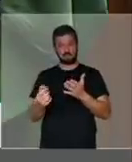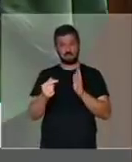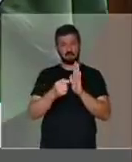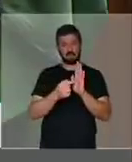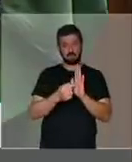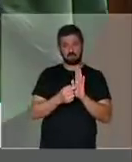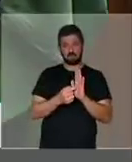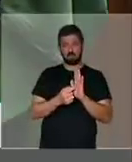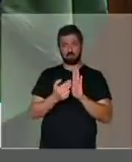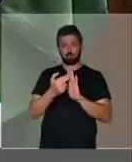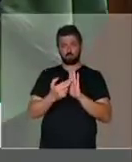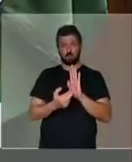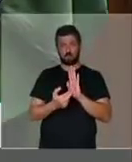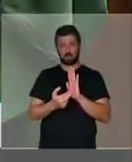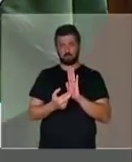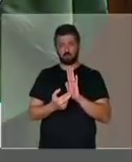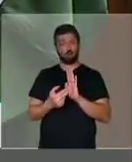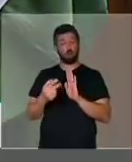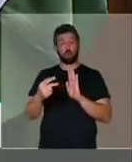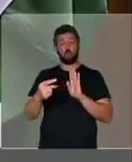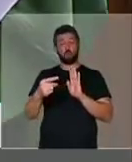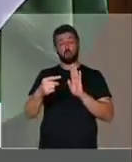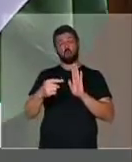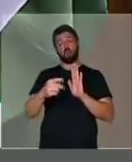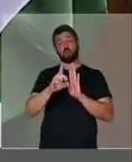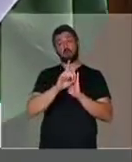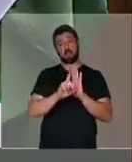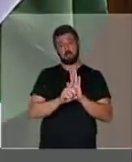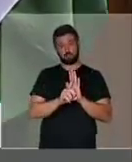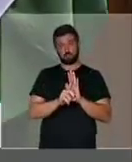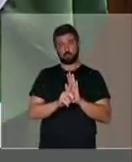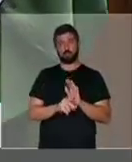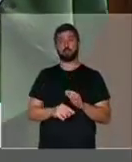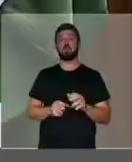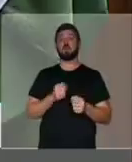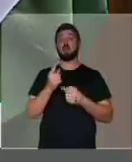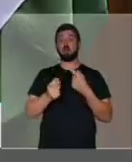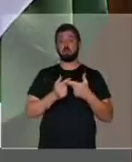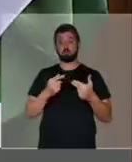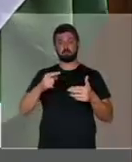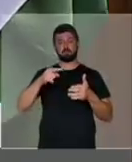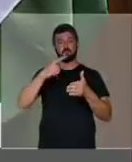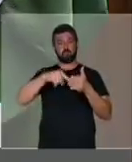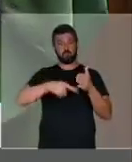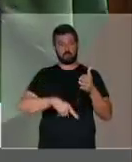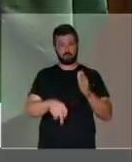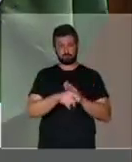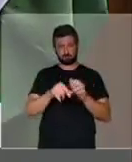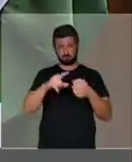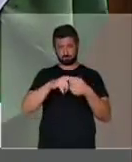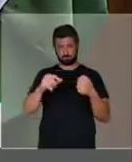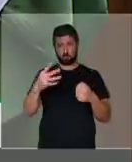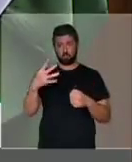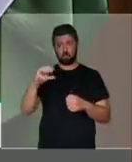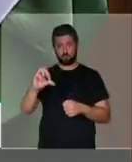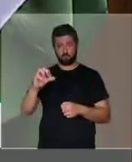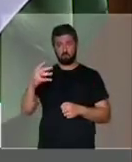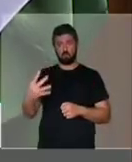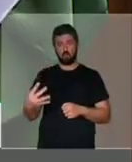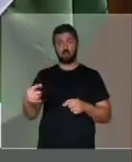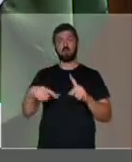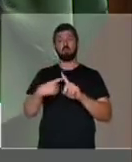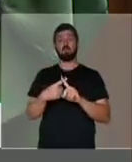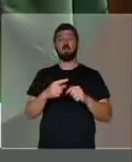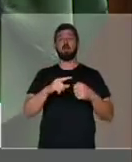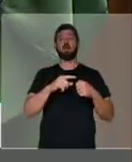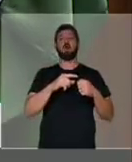decreto condicionalmente. Procedimentos vetados pela leitura sistêmica dos artigos 49.4,